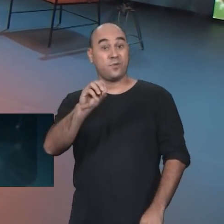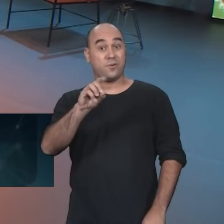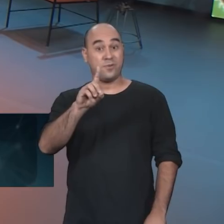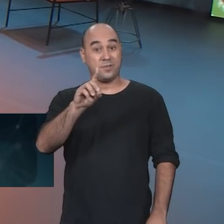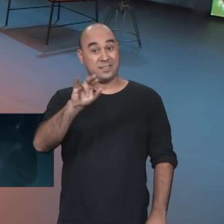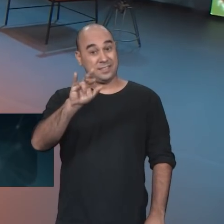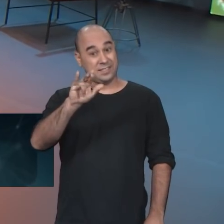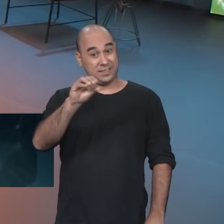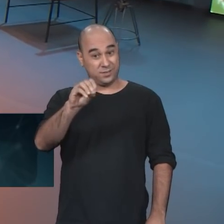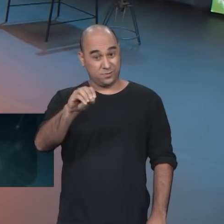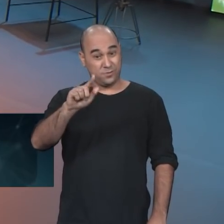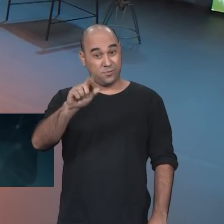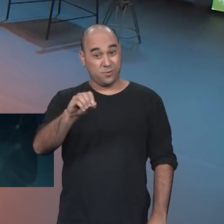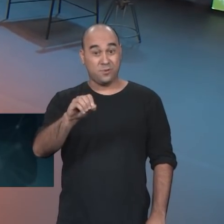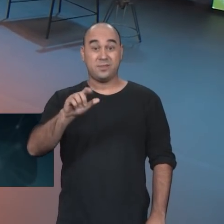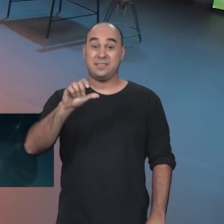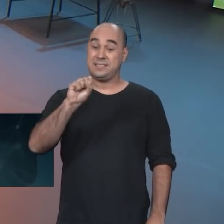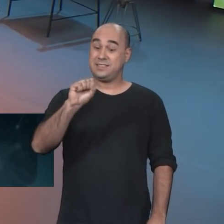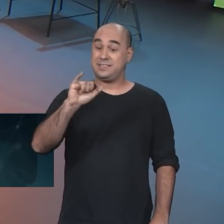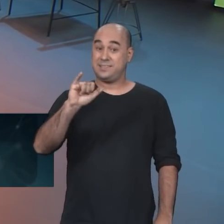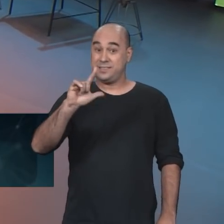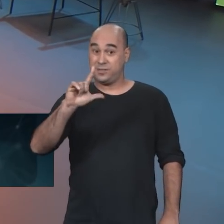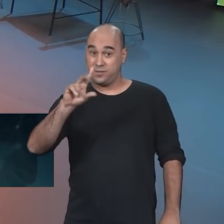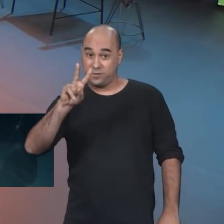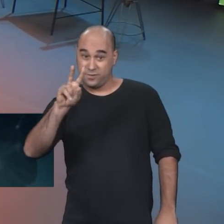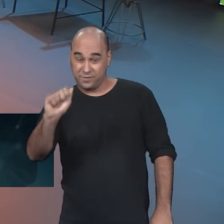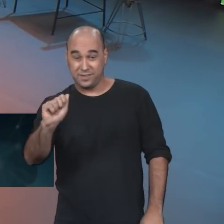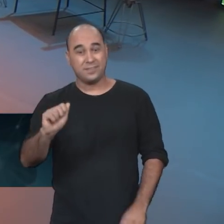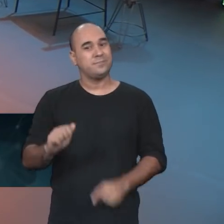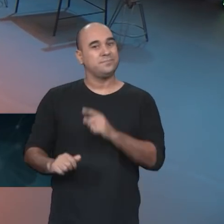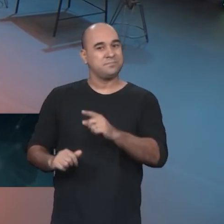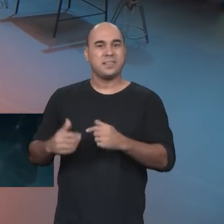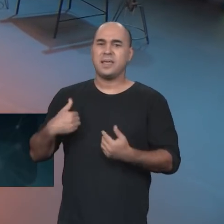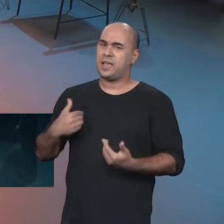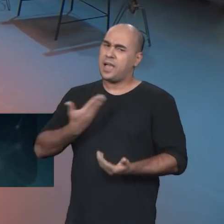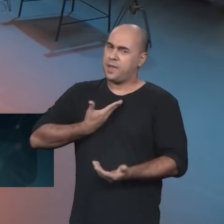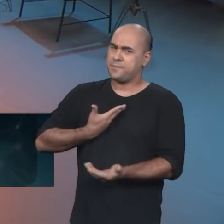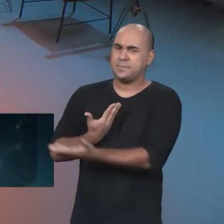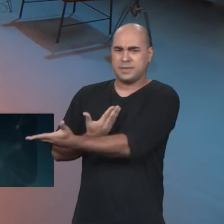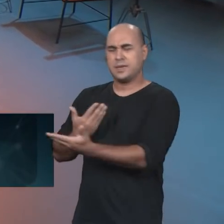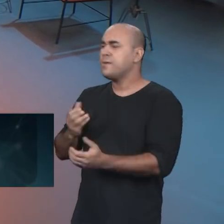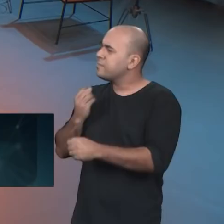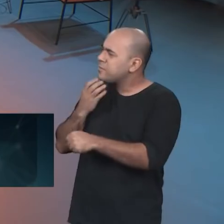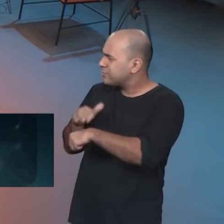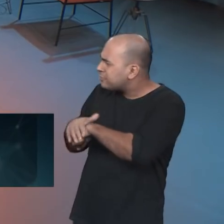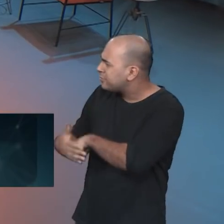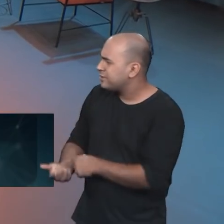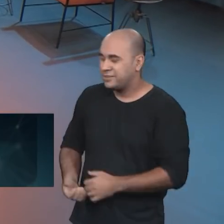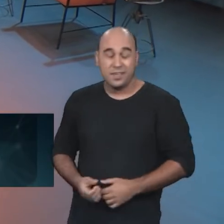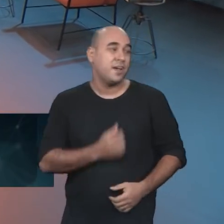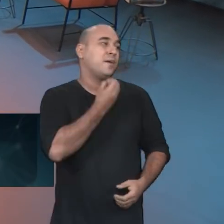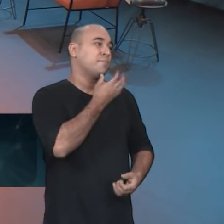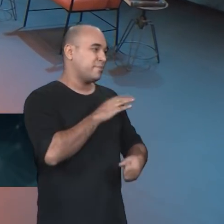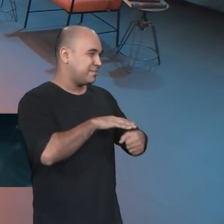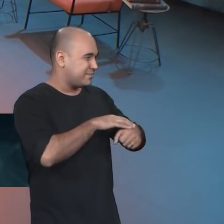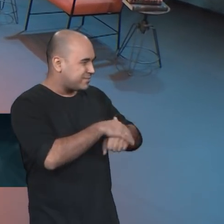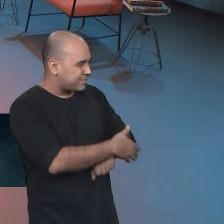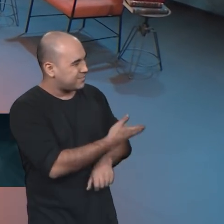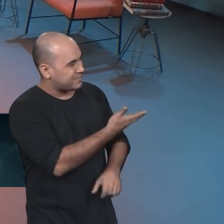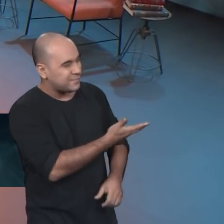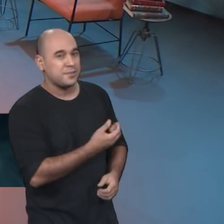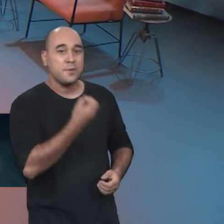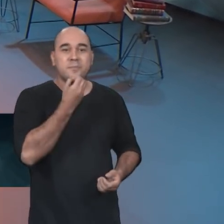também o nosso palestrante aqui no Evidências do Fim. Deixa eu dar um oi para minha parceira aqui, Flávia Souza. Muito boa noite. Oi, Leite, boa noite para